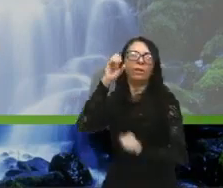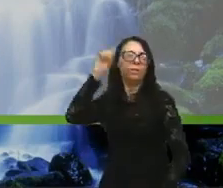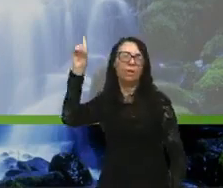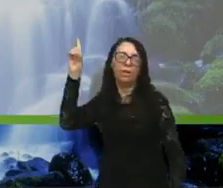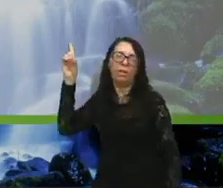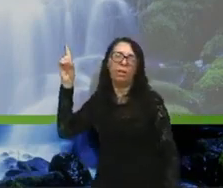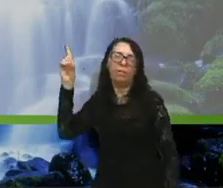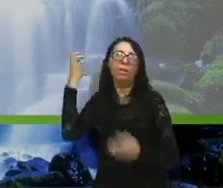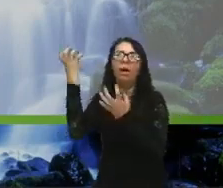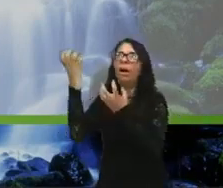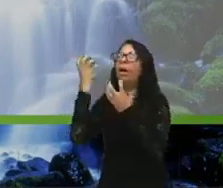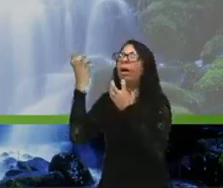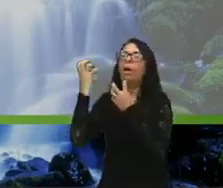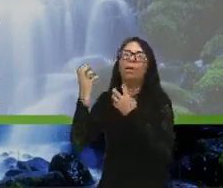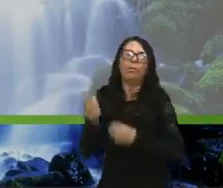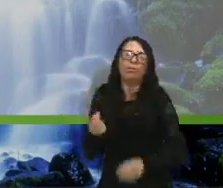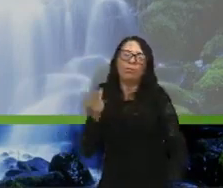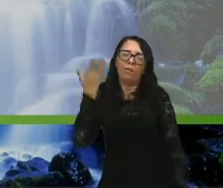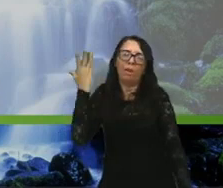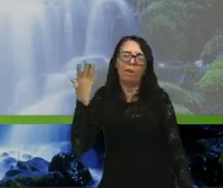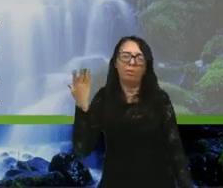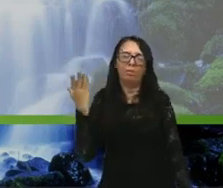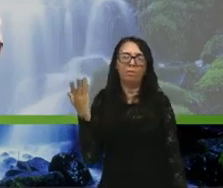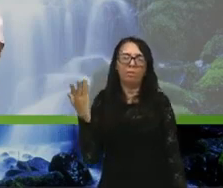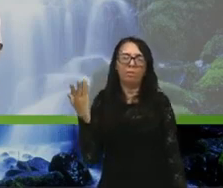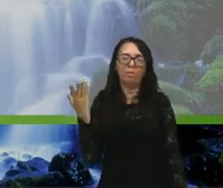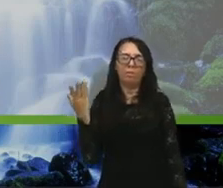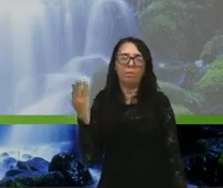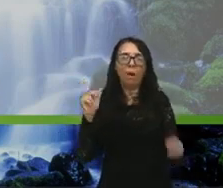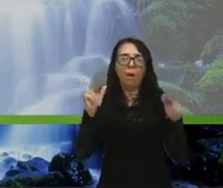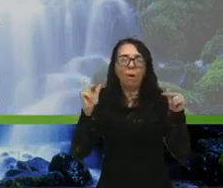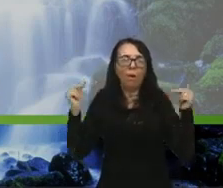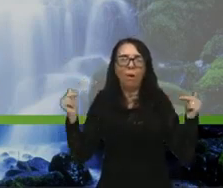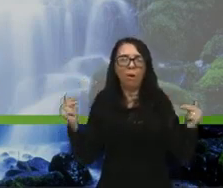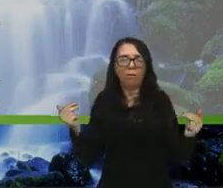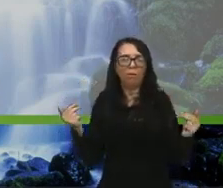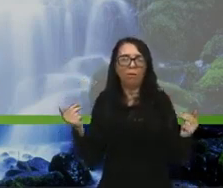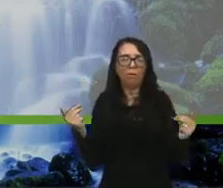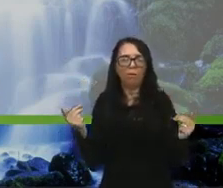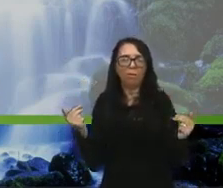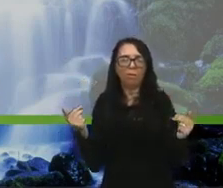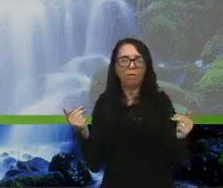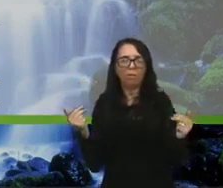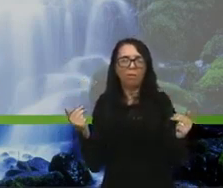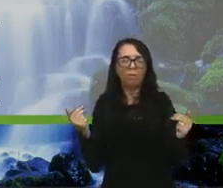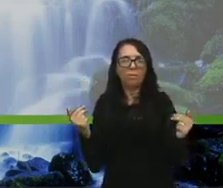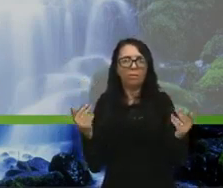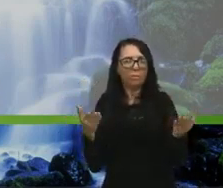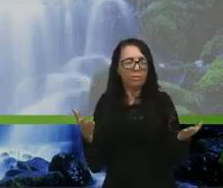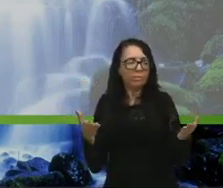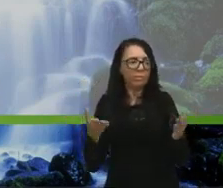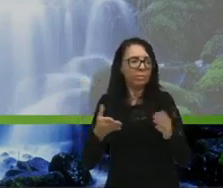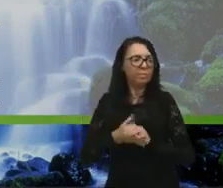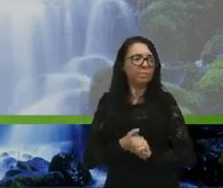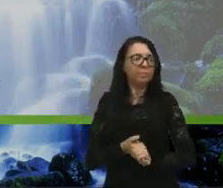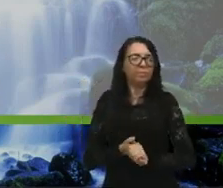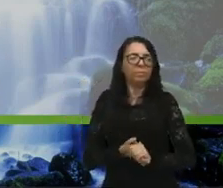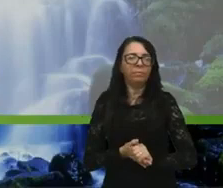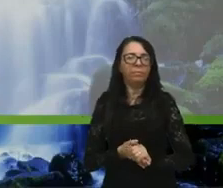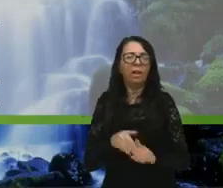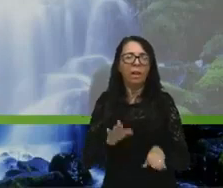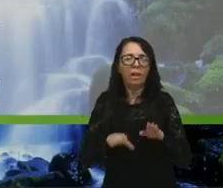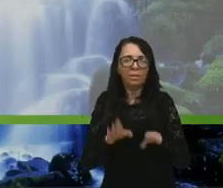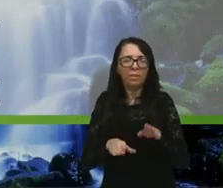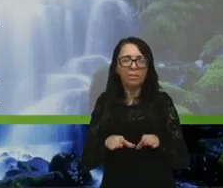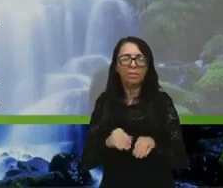de sucesso, uma campanha, um momento de 7 dias, ou 10 dias, ou 20 dias de